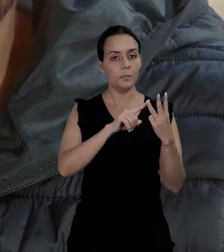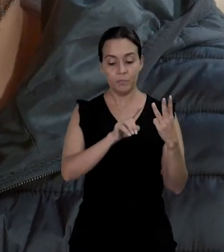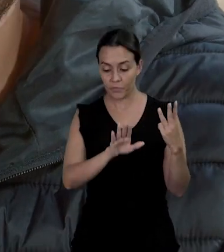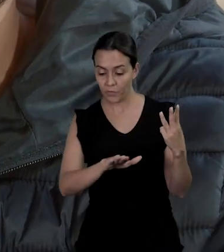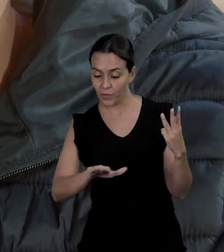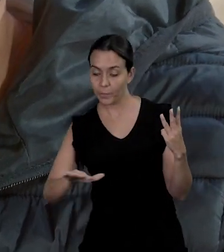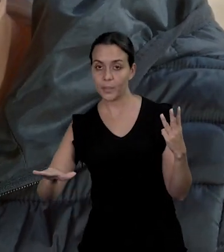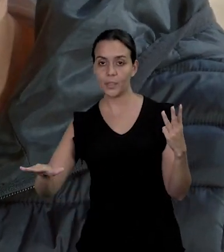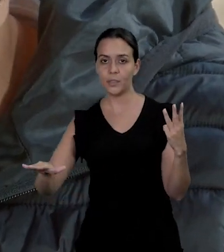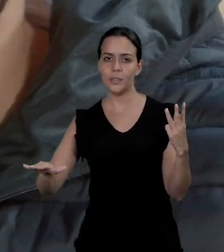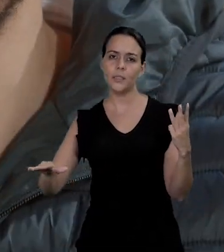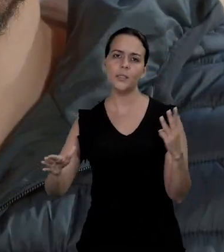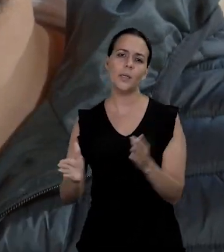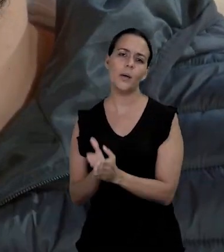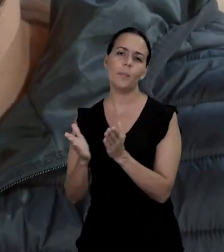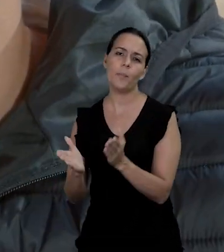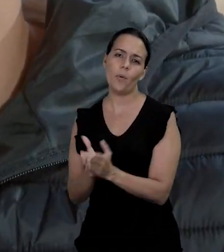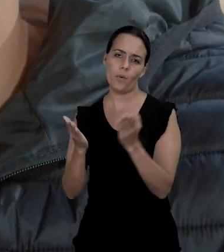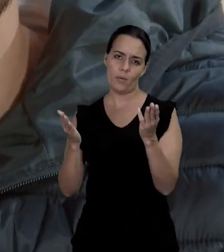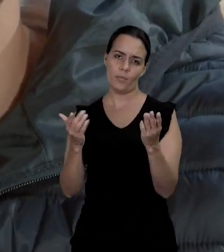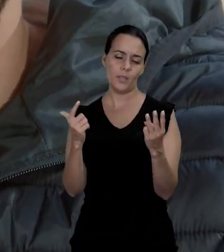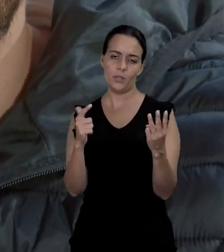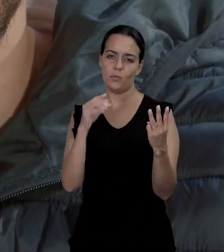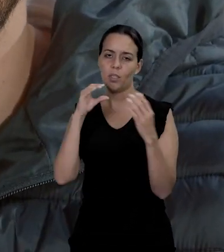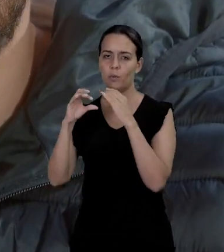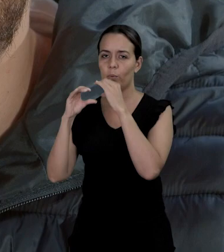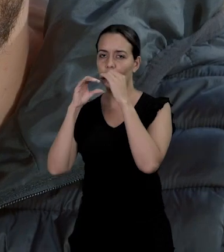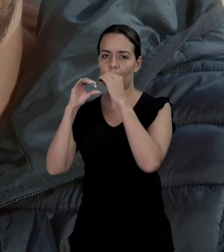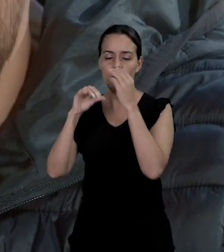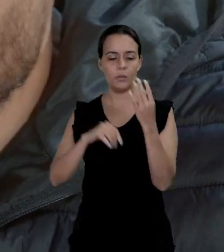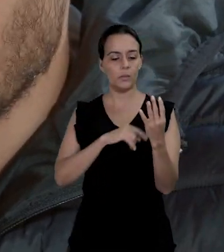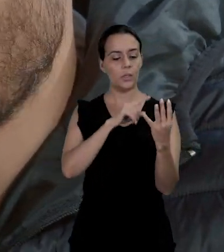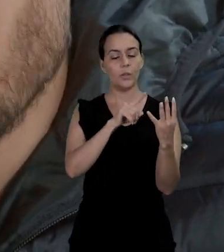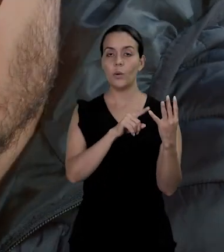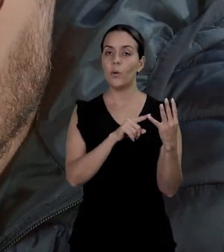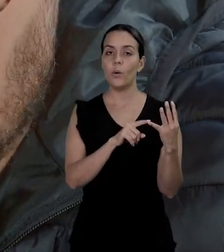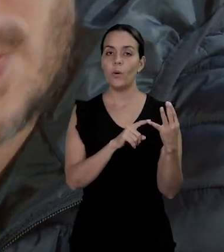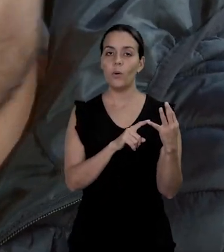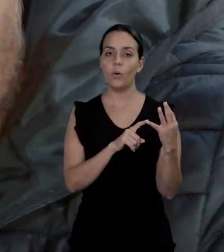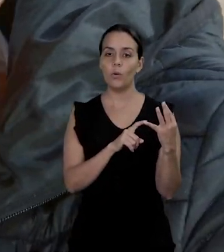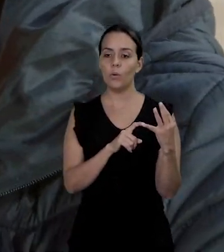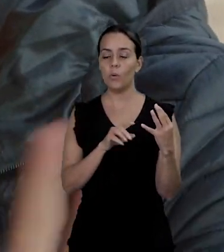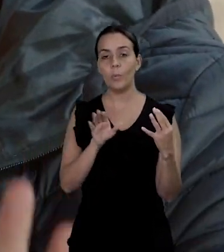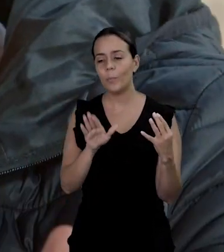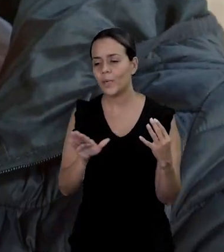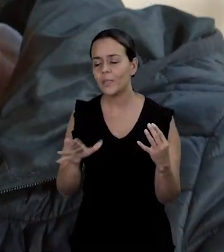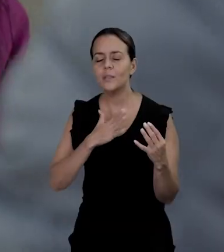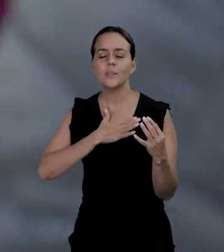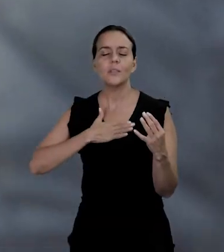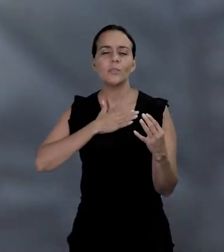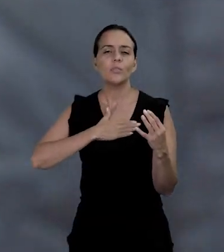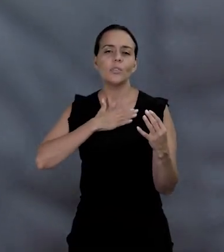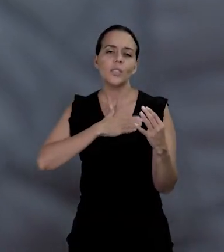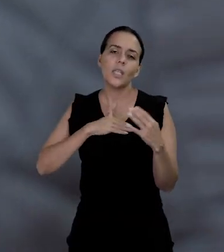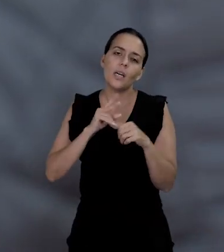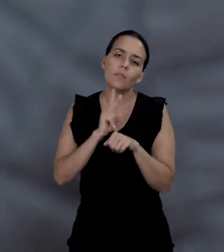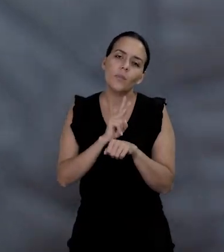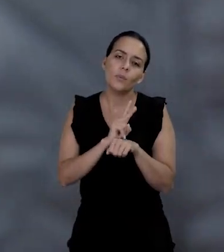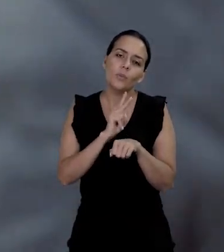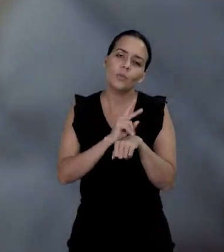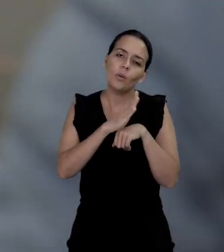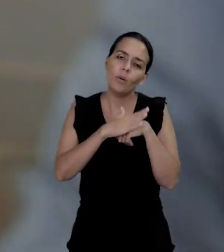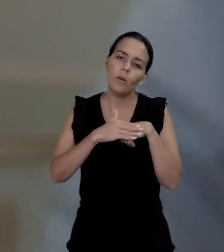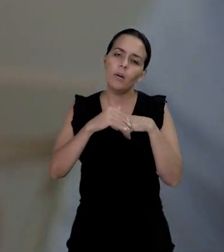criança que sempre cuidou da flauta, gostava muito da flauta e ilustrou a flauta, etc. Né? Eu te fiz essa pergunta, você não precisa responder. Não sei